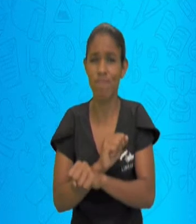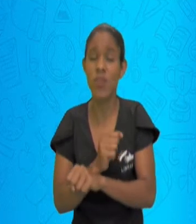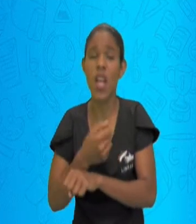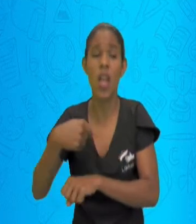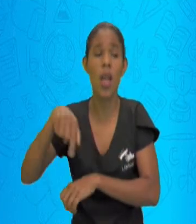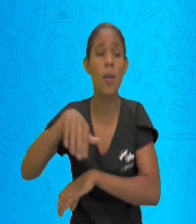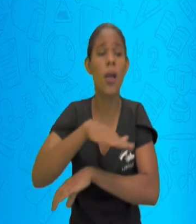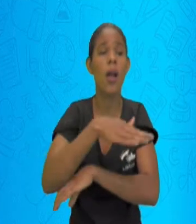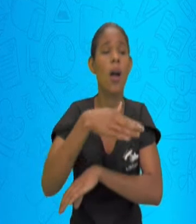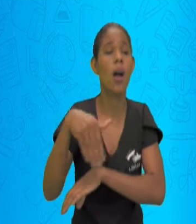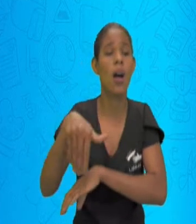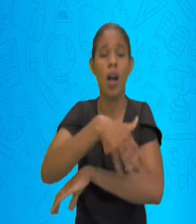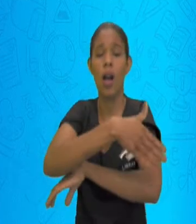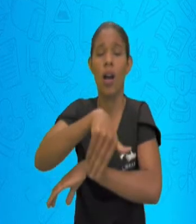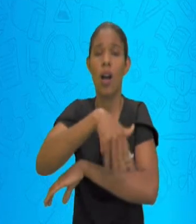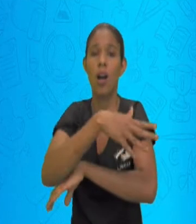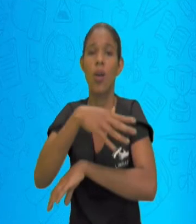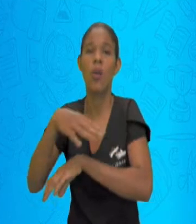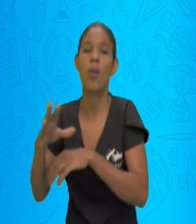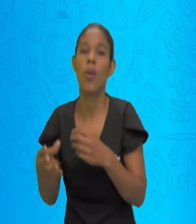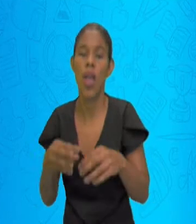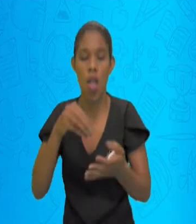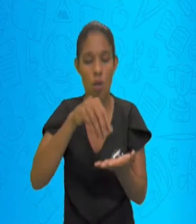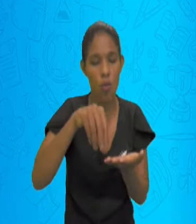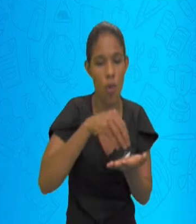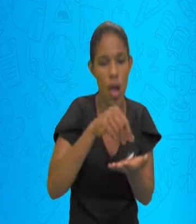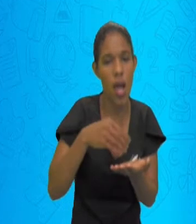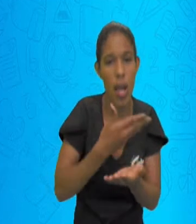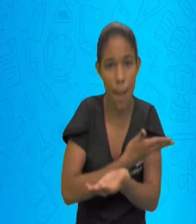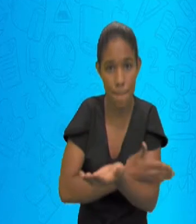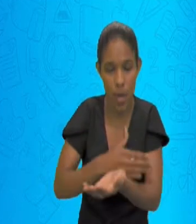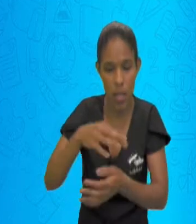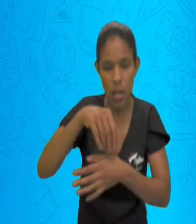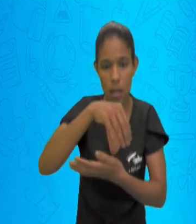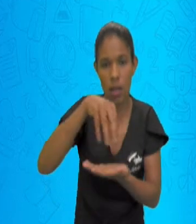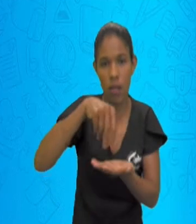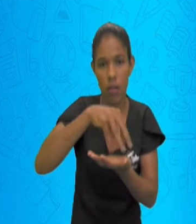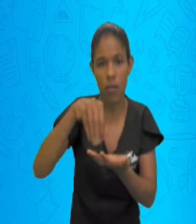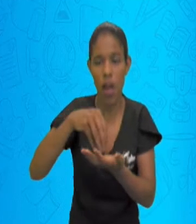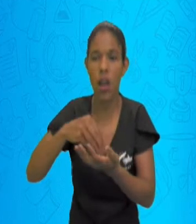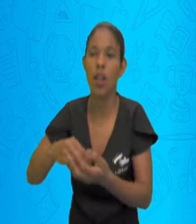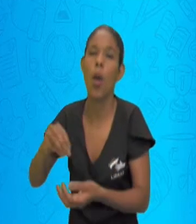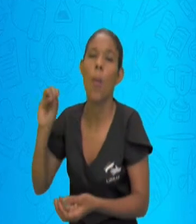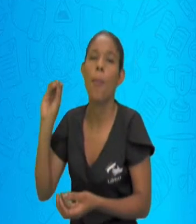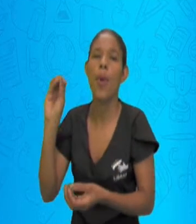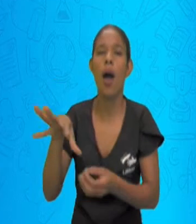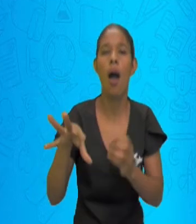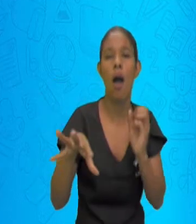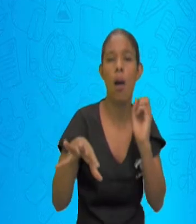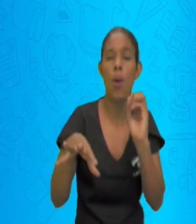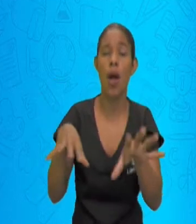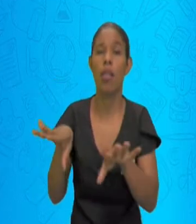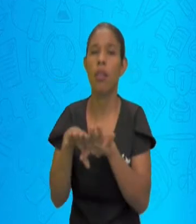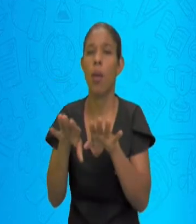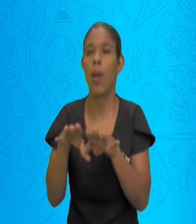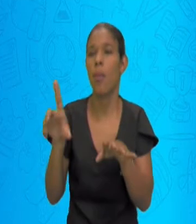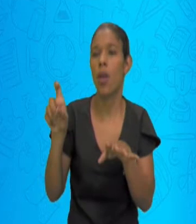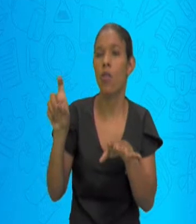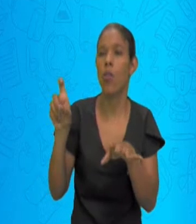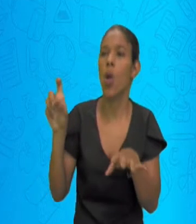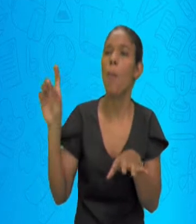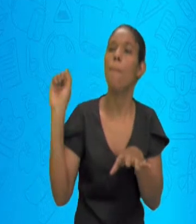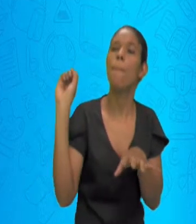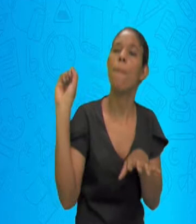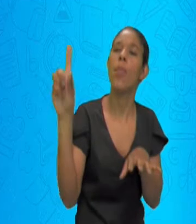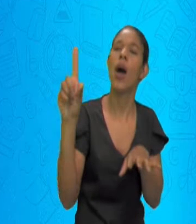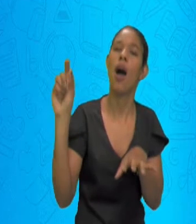cheiro nas pessoas. Daí vem aquela tradição das danças de salão, dos carnavais de salão, né? Até em